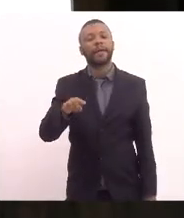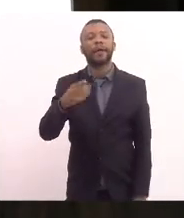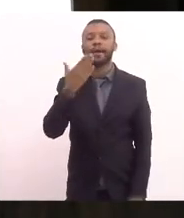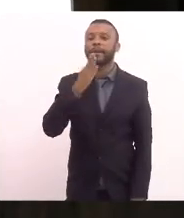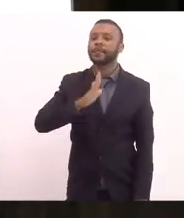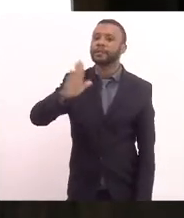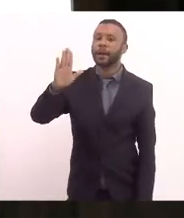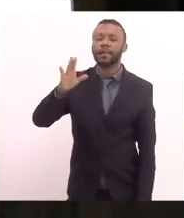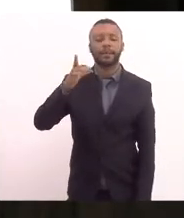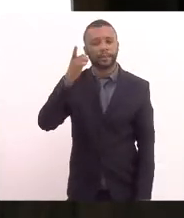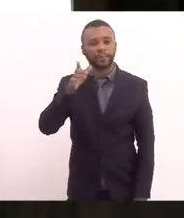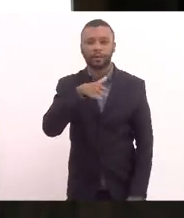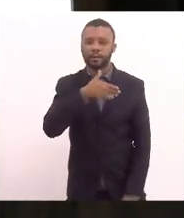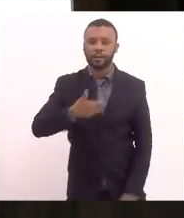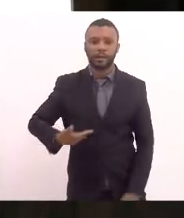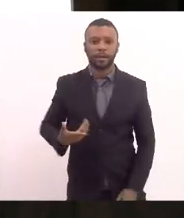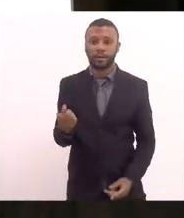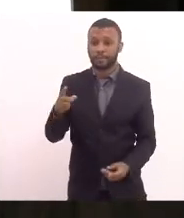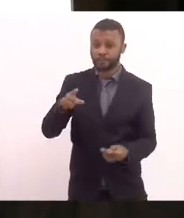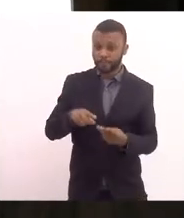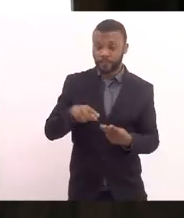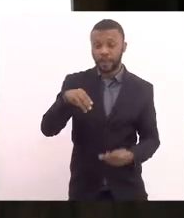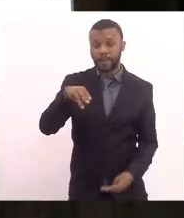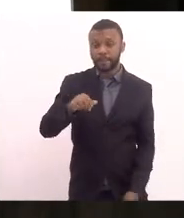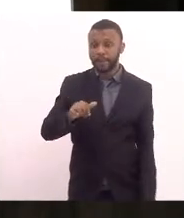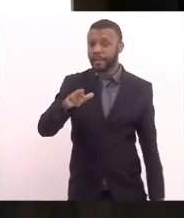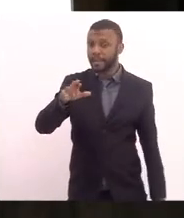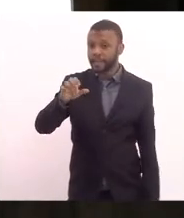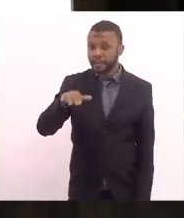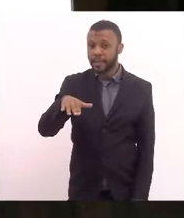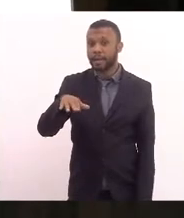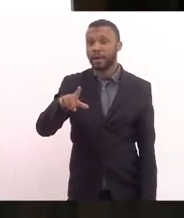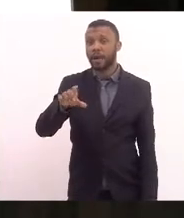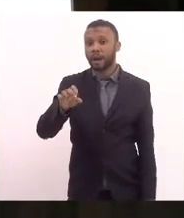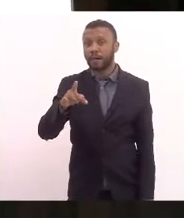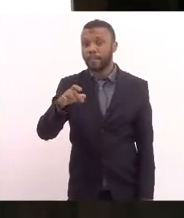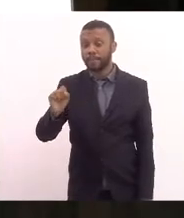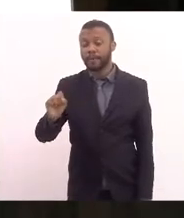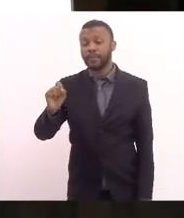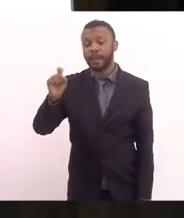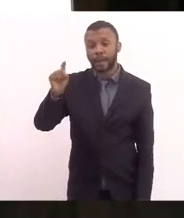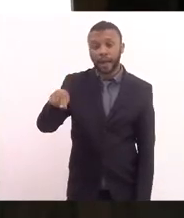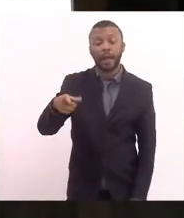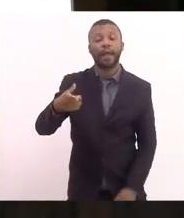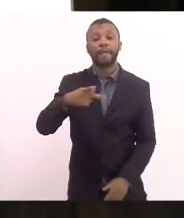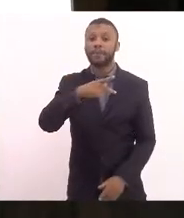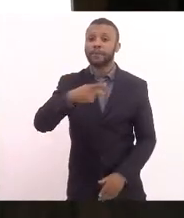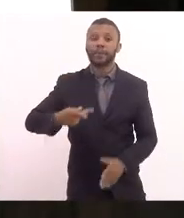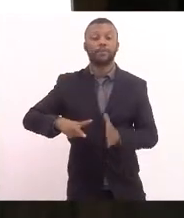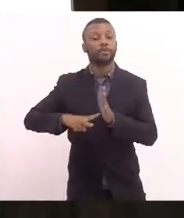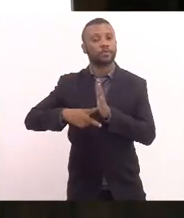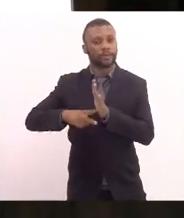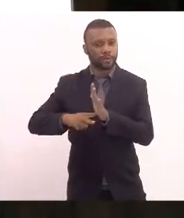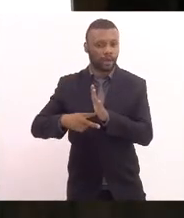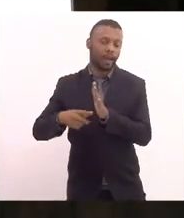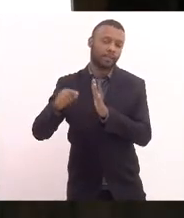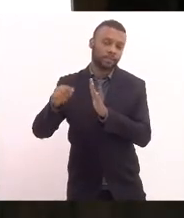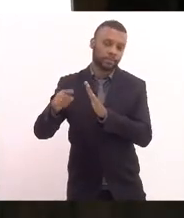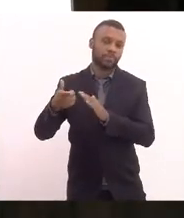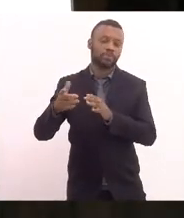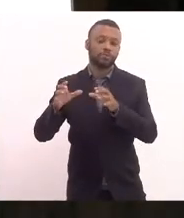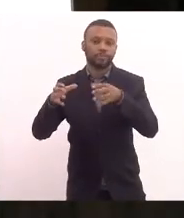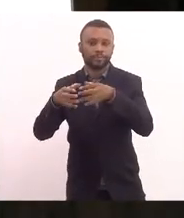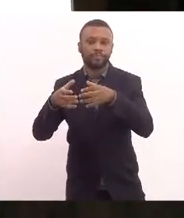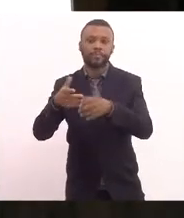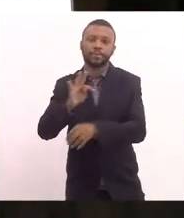Miriam Lopes, que é presidente do Sindicato dos Auxiliares e Técnicos de Enfermagem, é pré-candidata